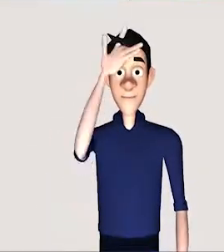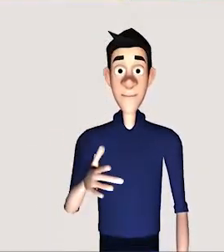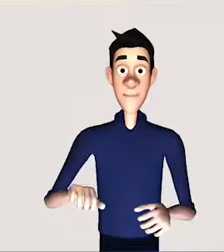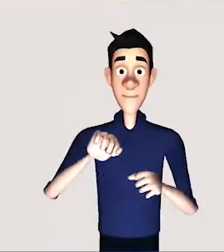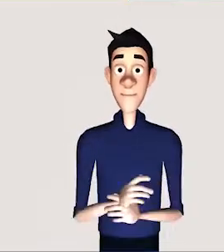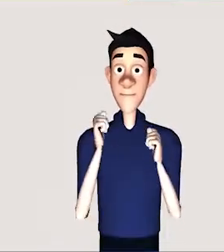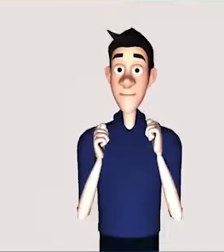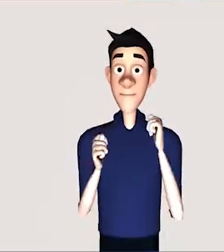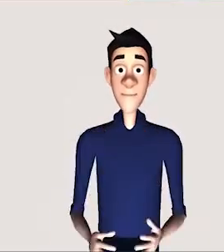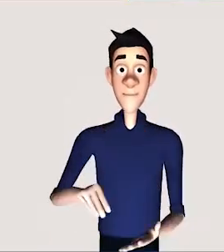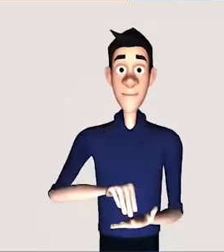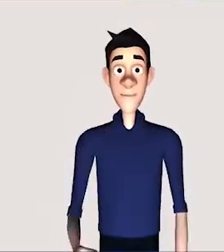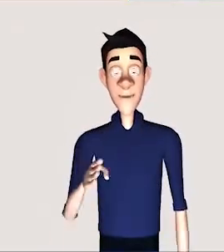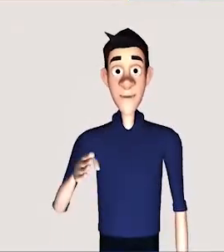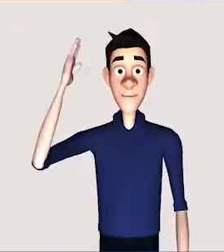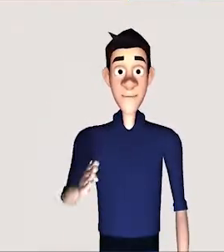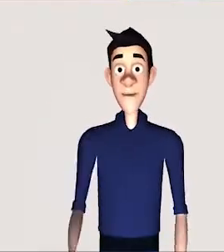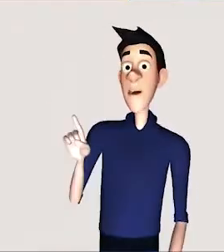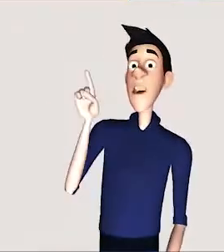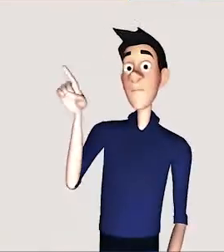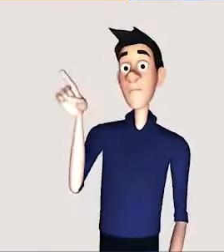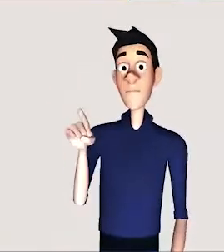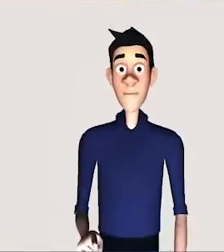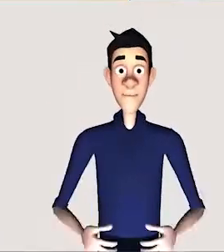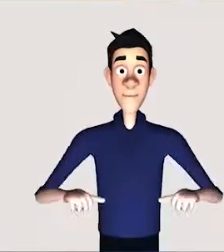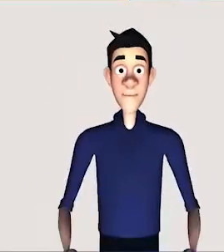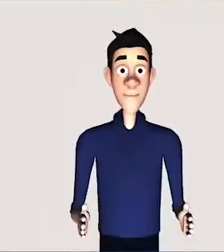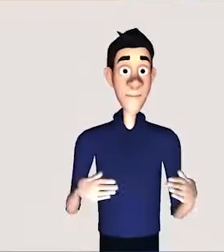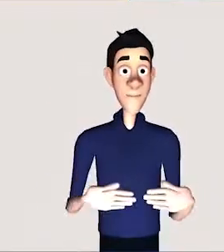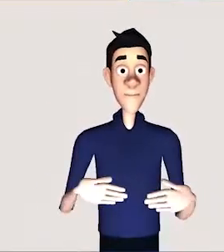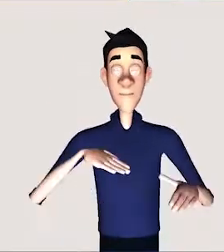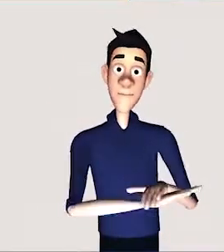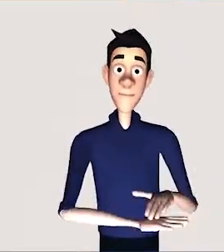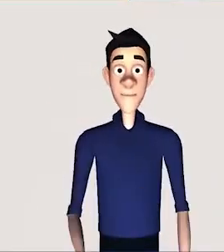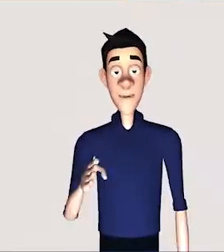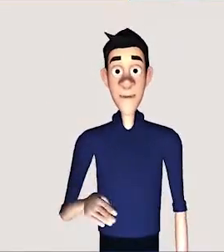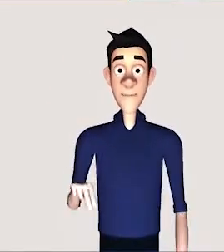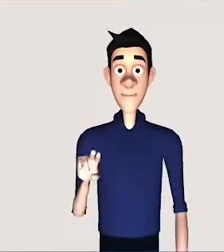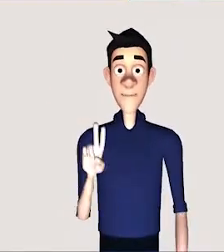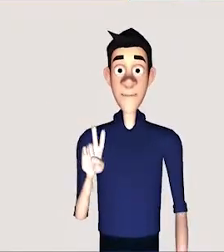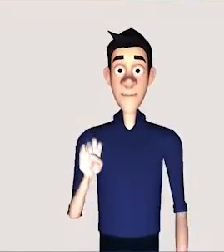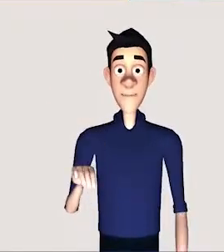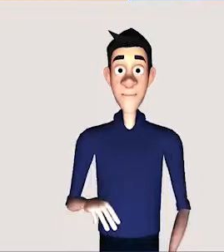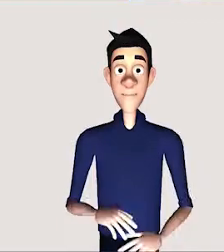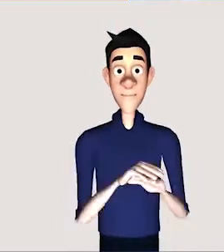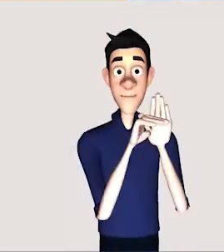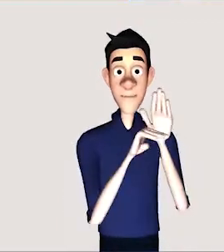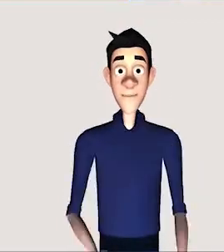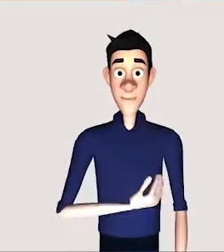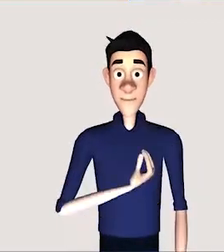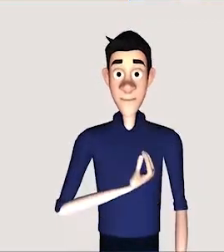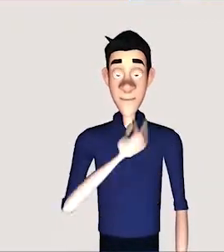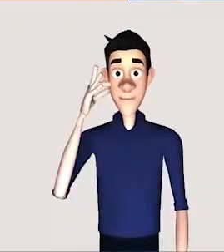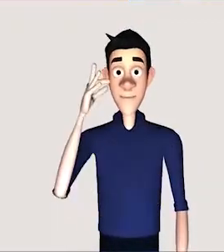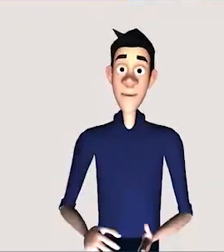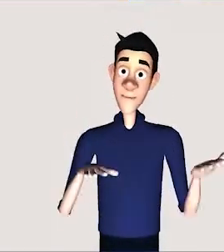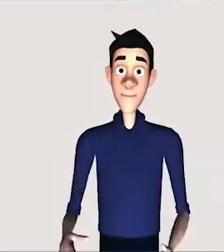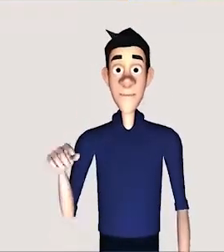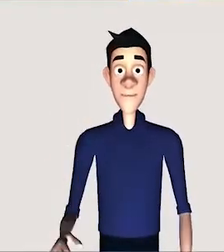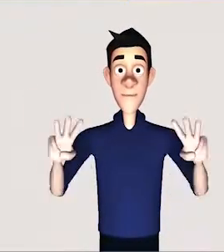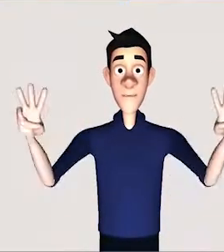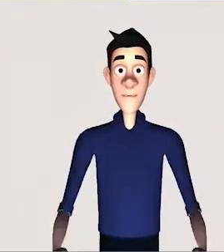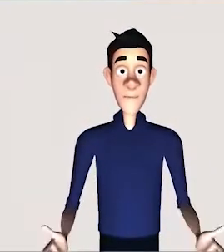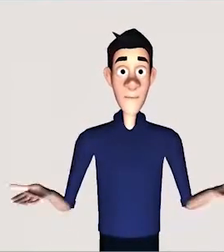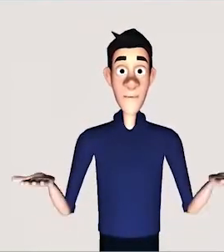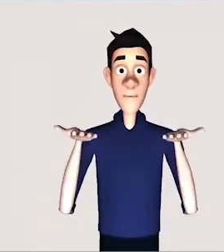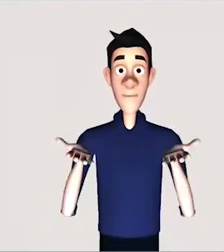público. Folha de registro. O que é importante, muito importante, vamos colocar assim, na contagem